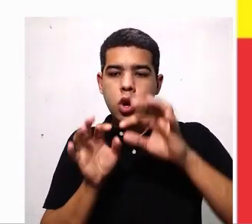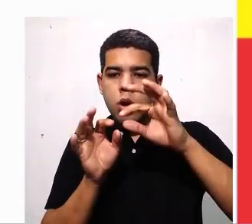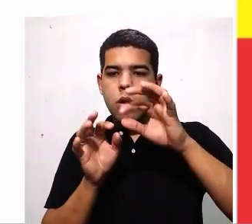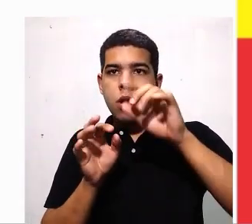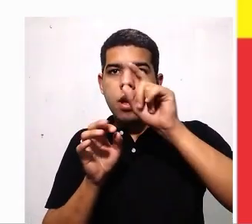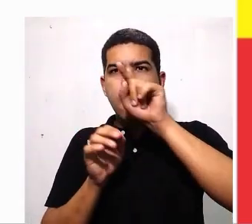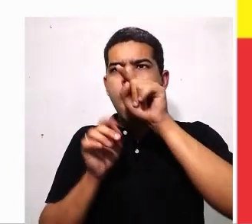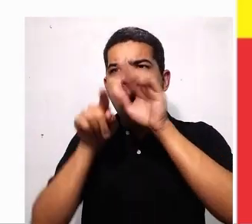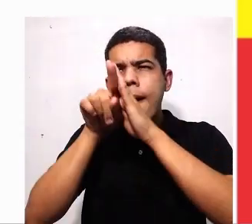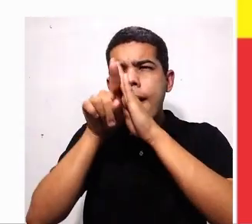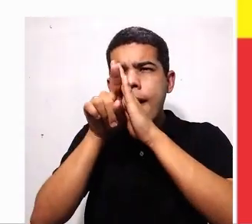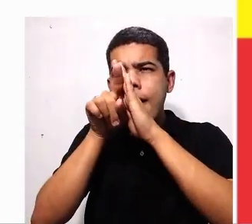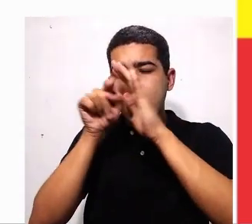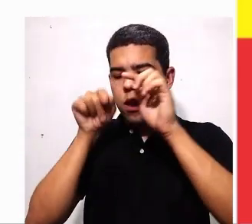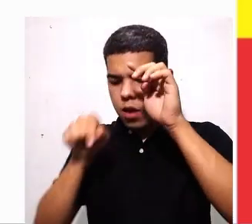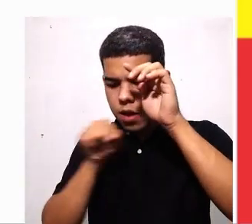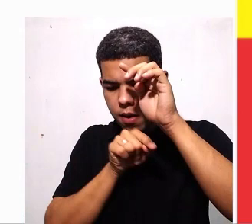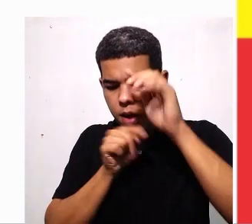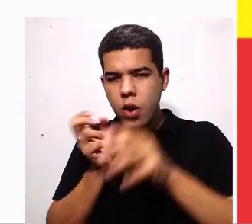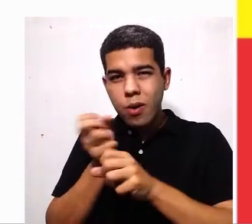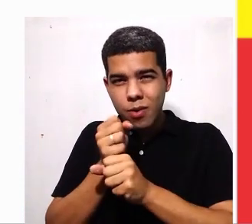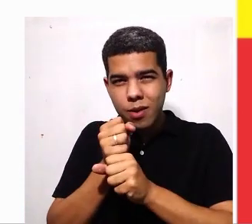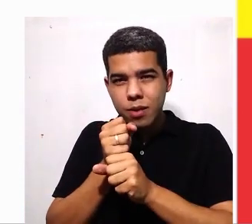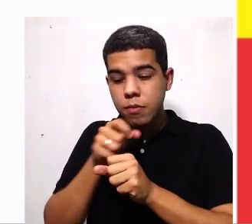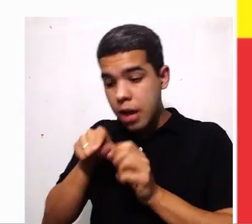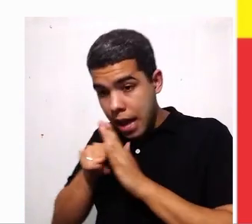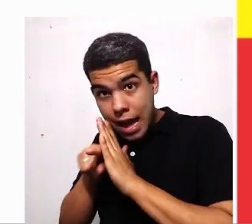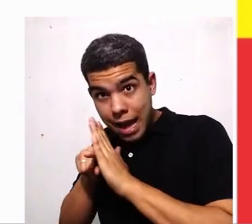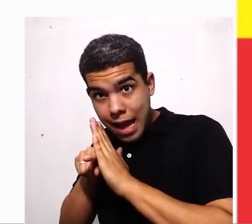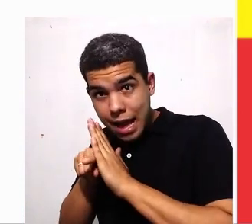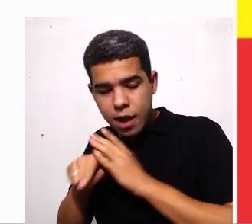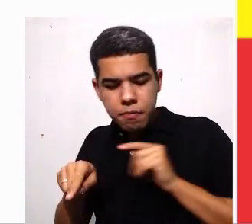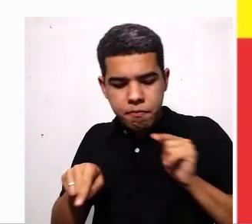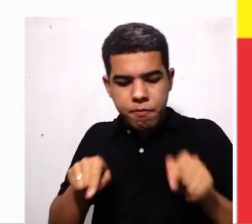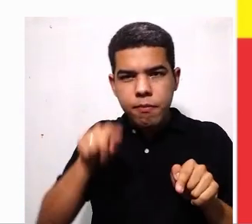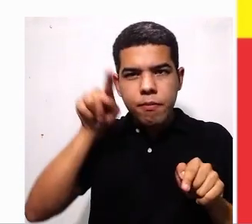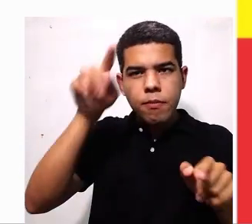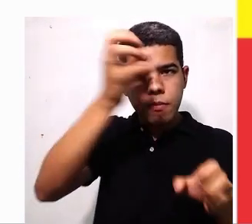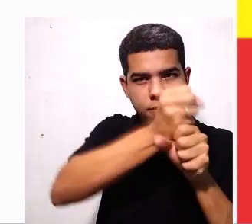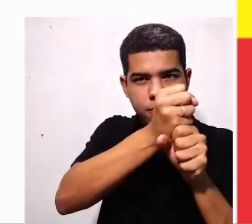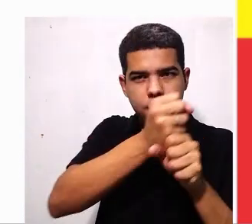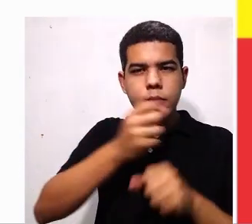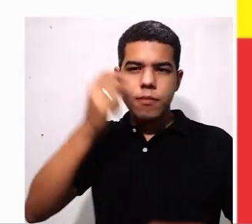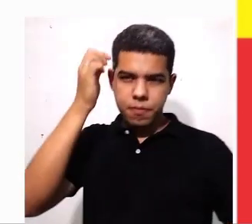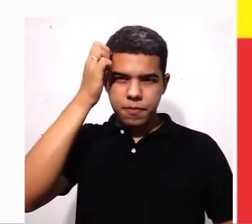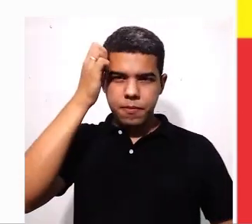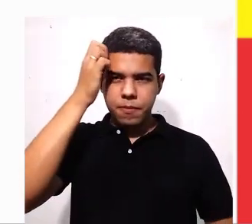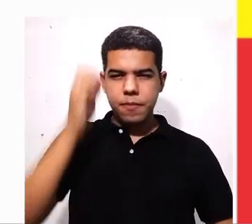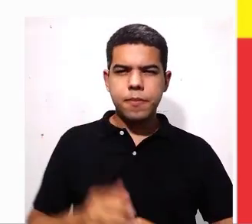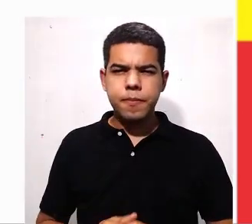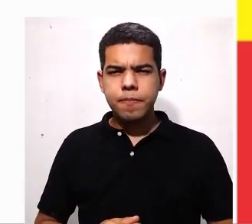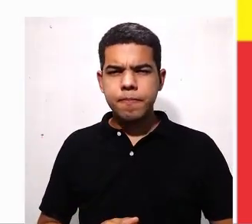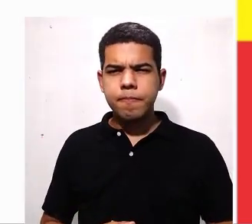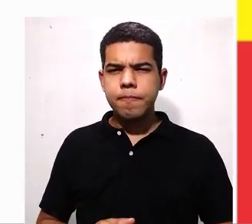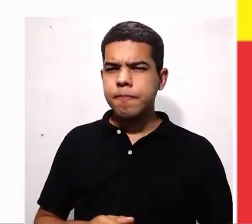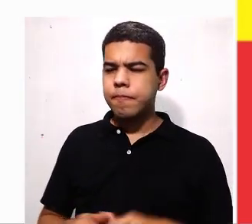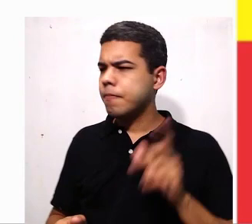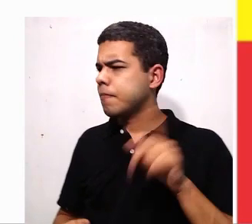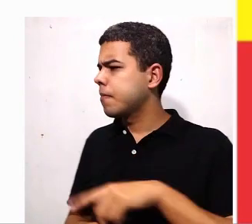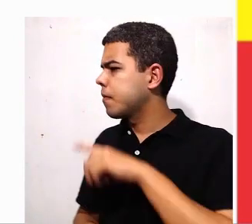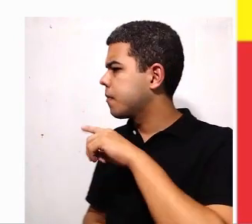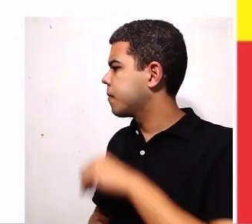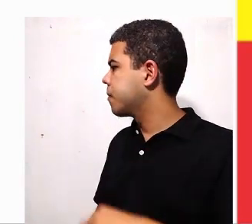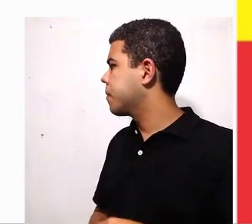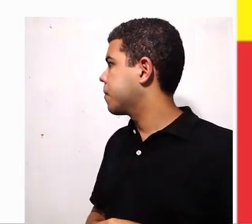dele. Então, ó, o ângulo externo é igual à soma dos outros dois ângulos que estão dentro. Beleza? Então, ó,